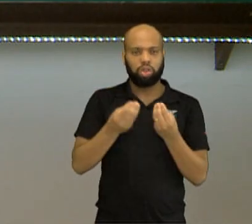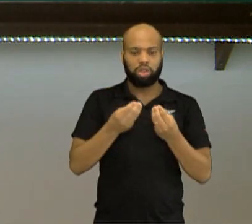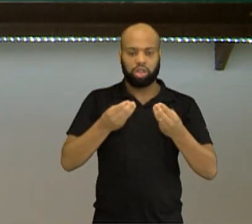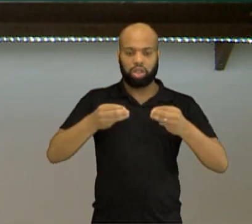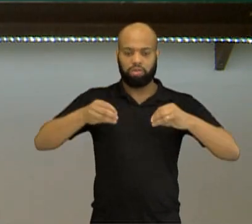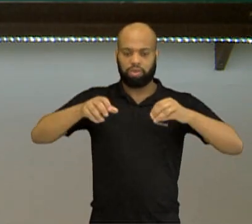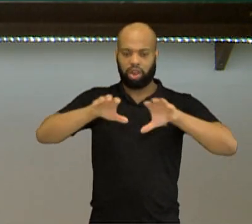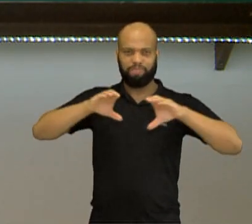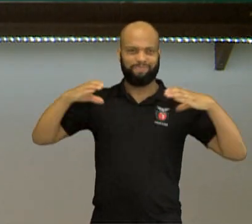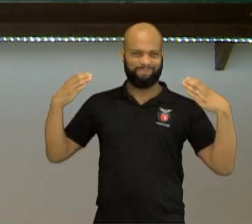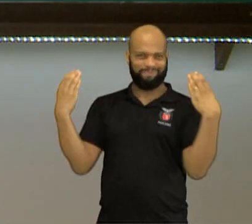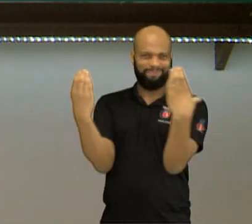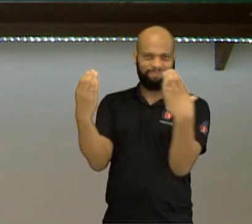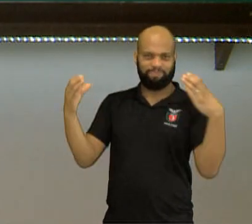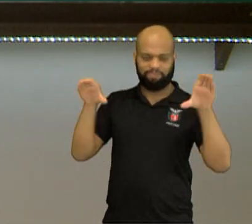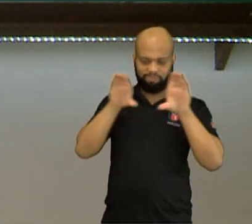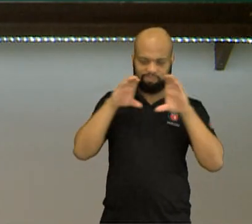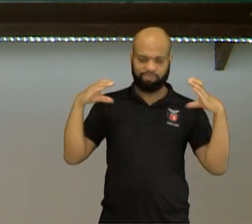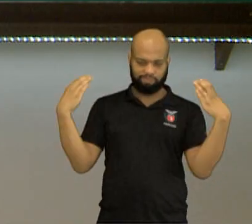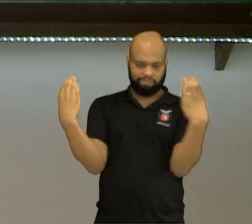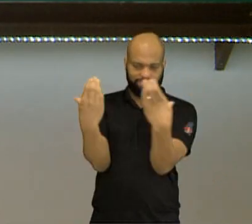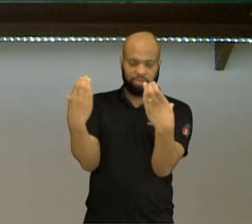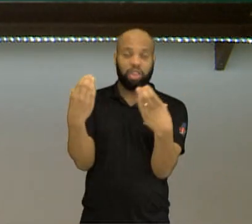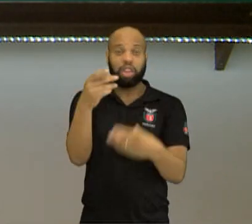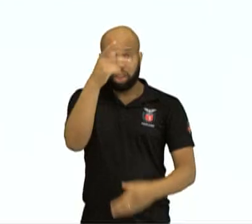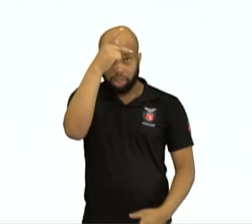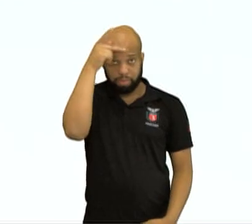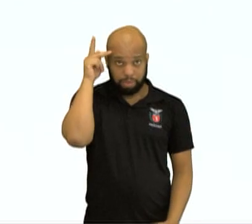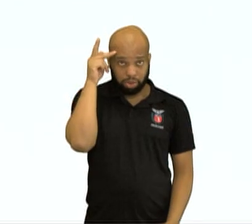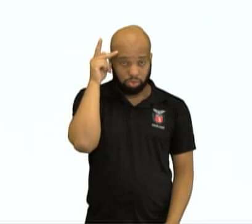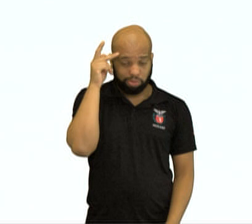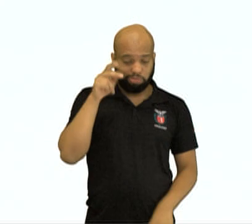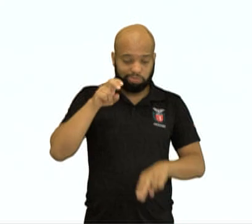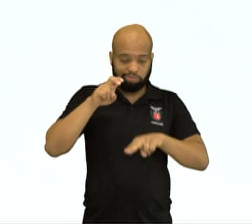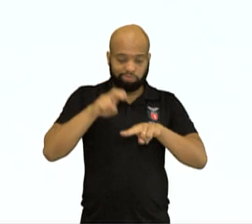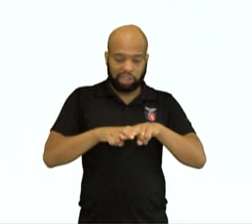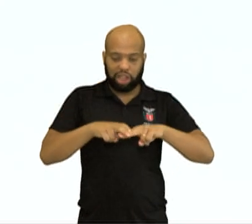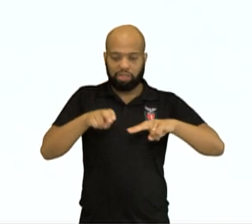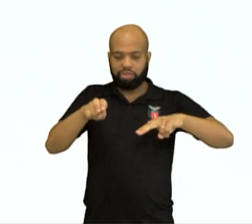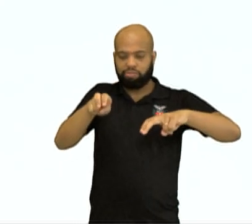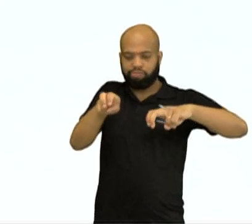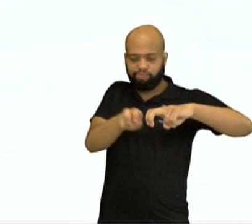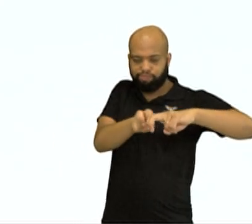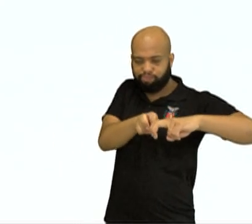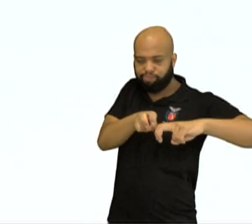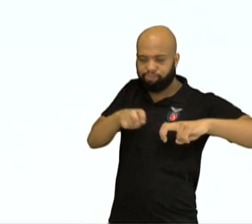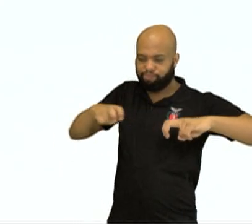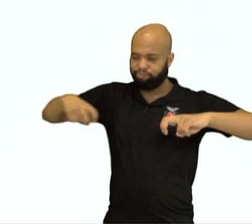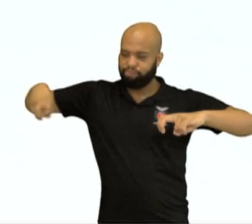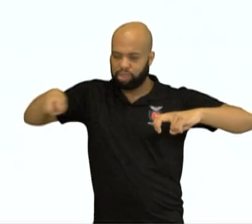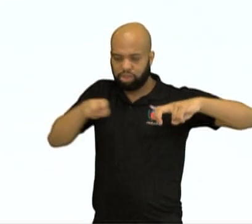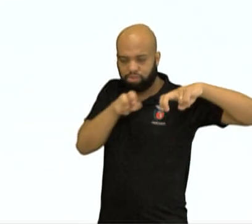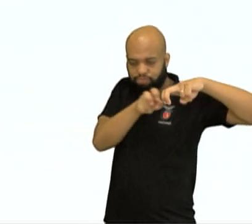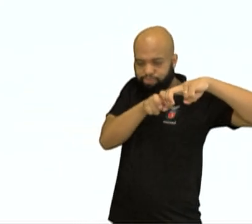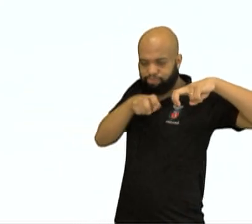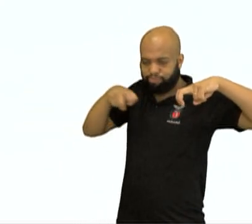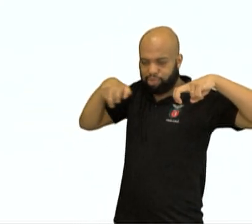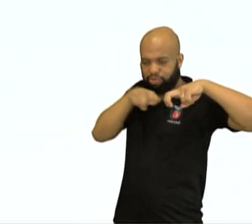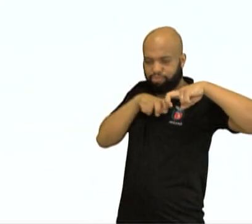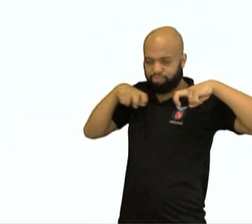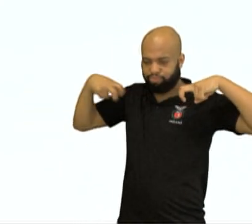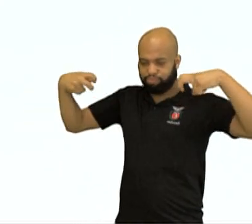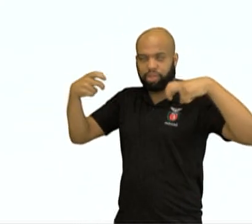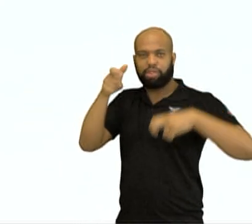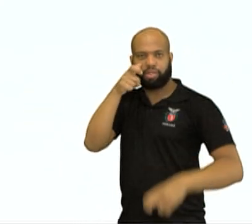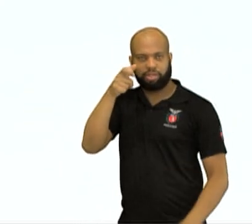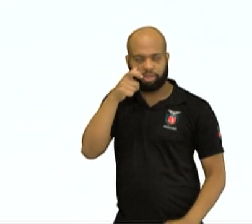arena, como eu mostrei na imagem, e as pessoas, a plateia, ficava ao redor. Mas